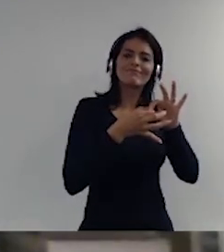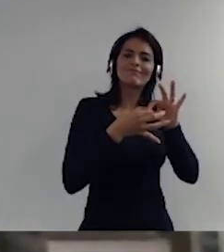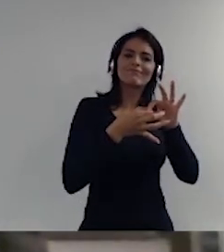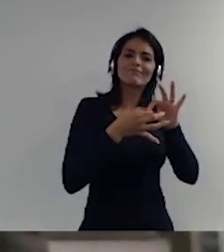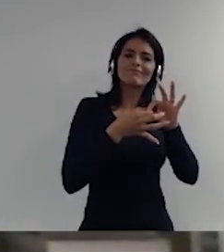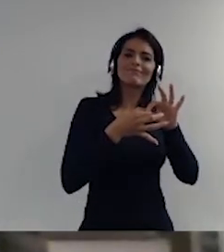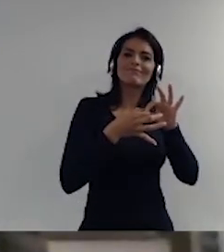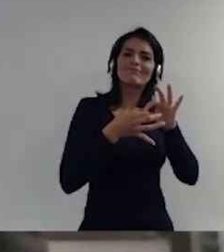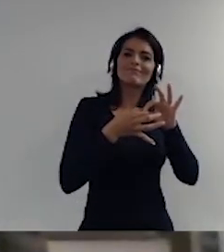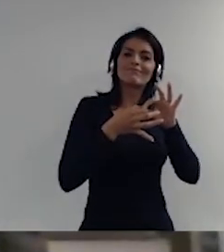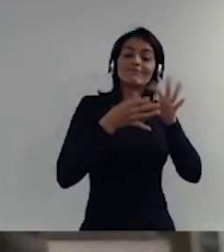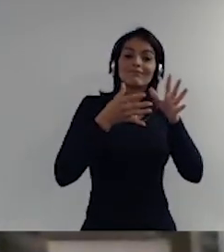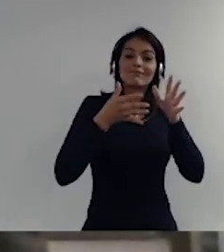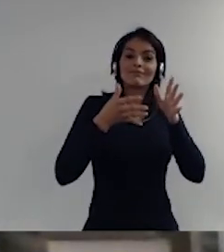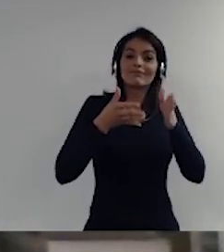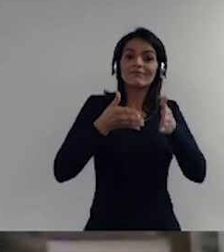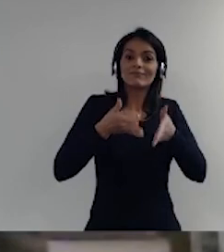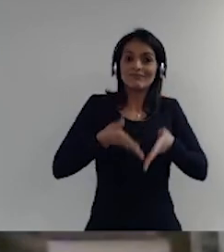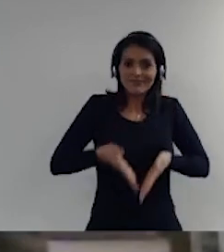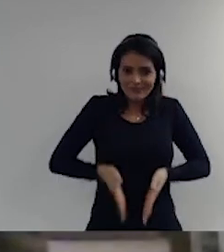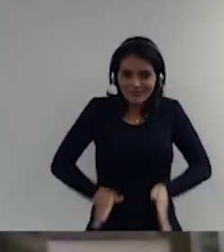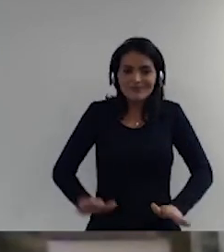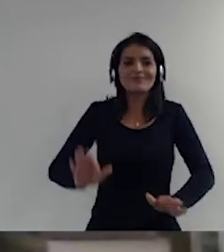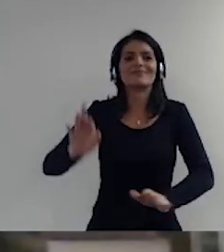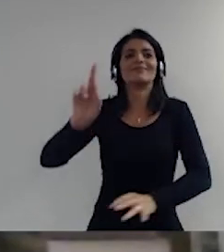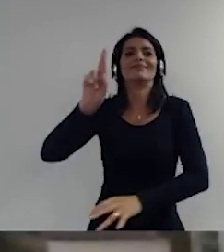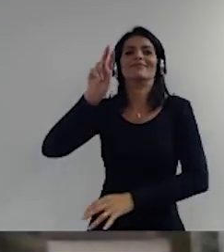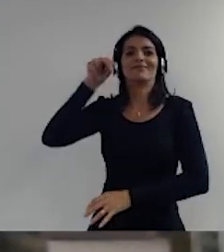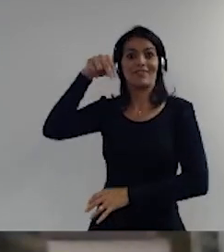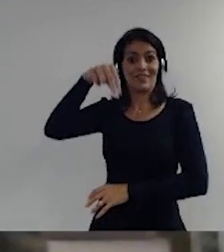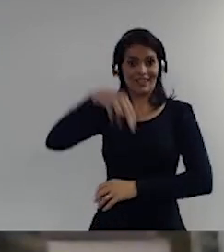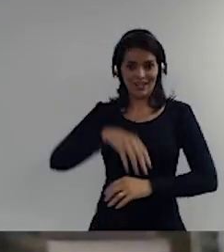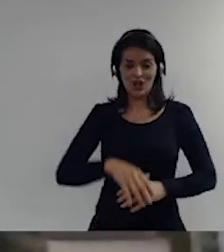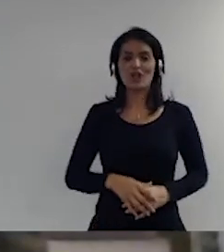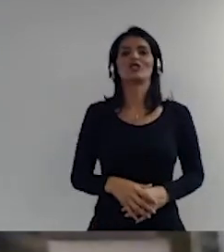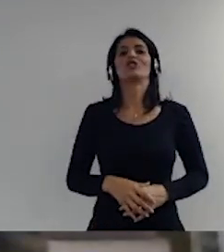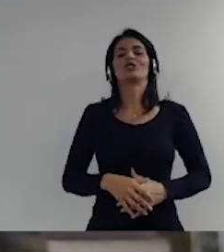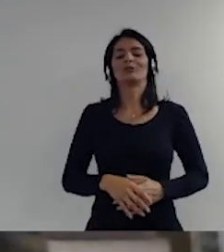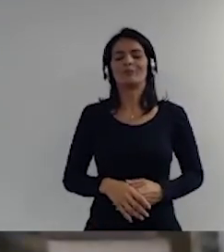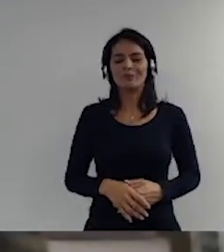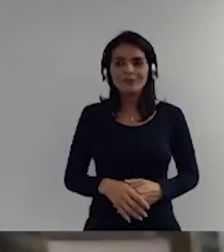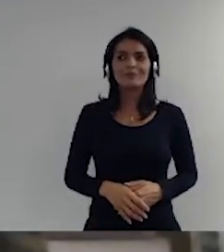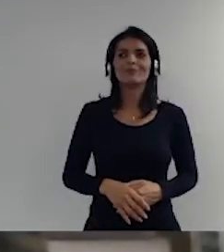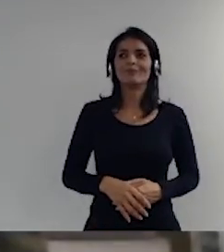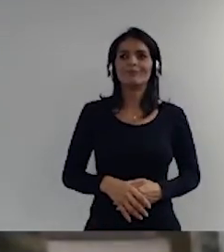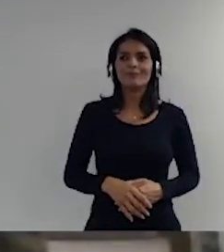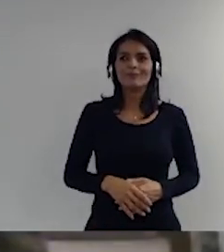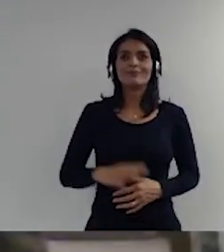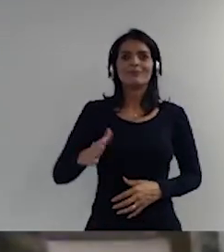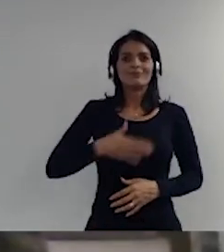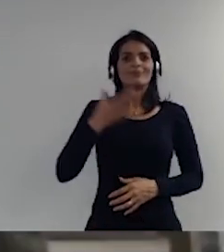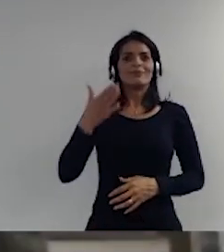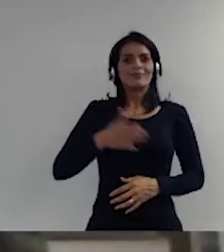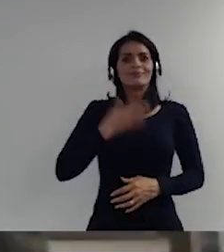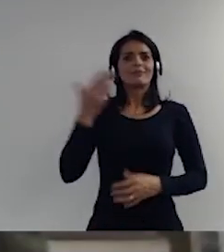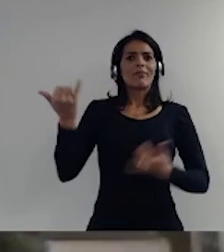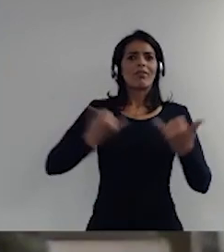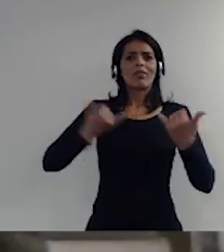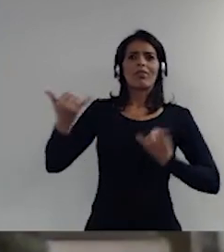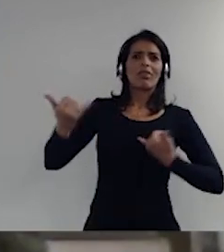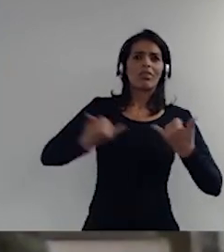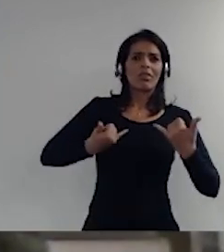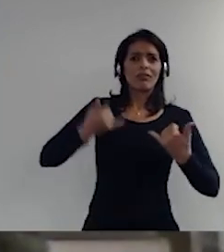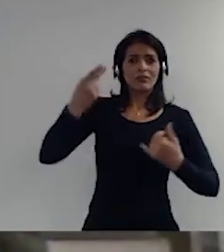comuns origens norte-riograndenses. Eu acho que nós cada vez mais nos surpreendemos com as notícias